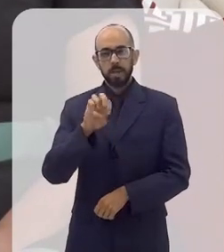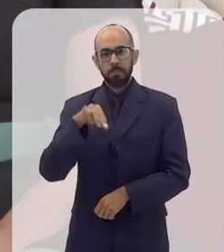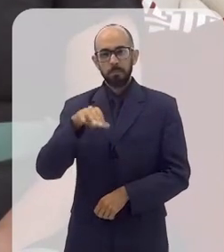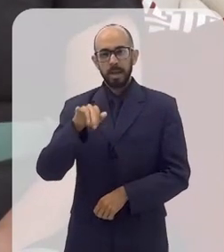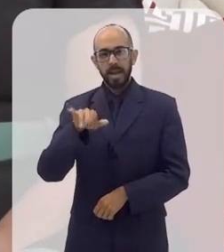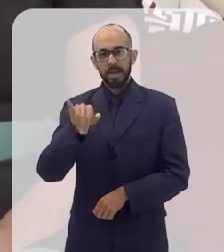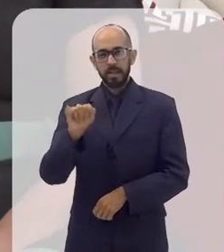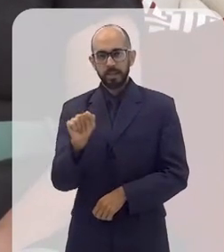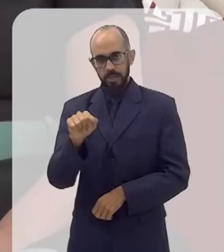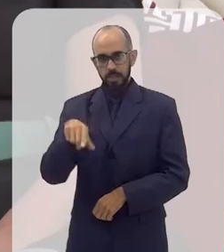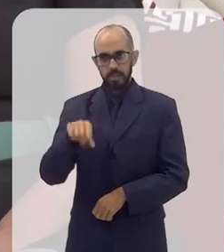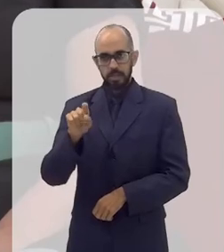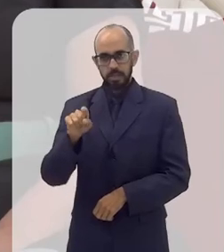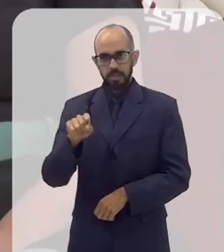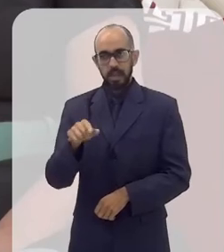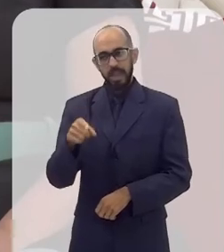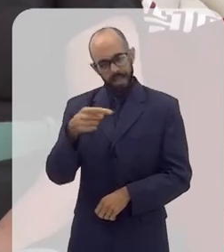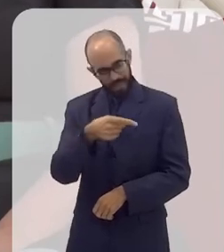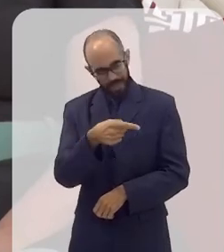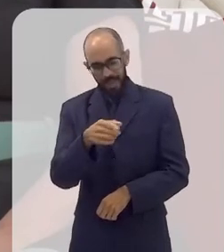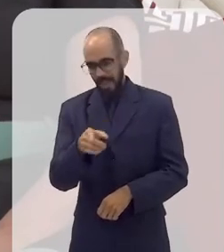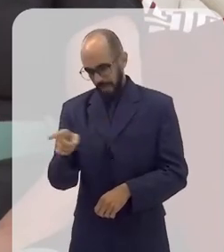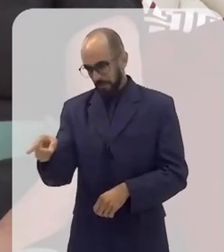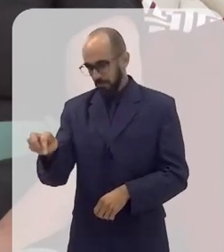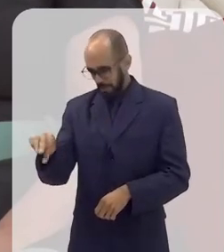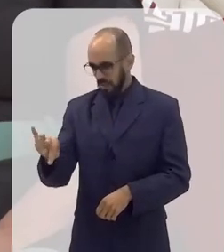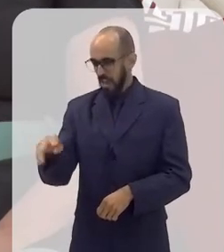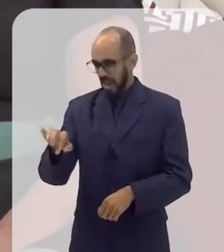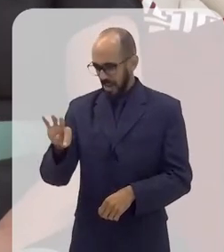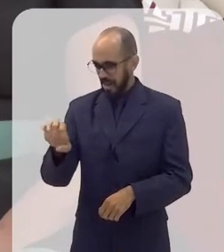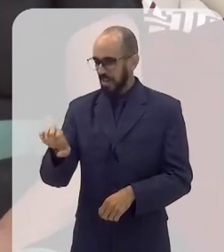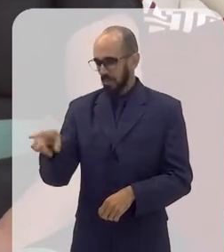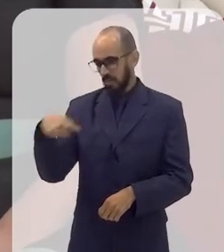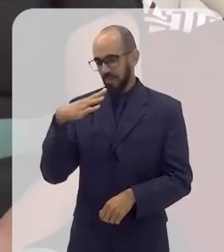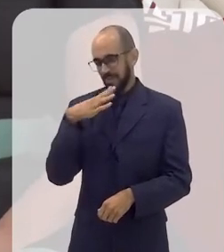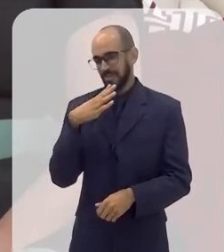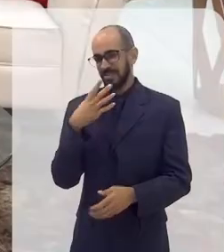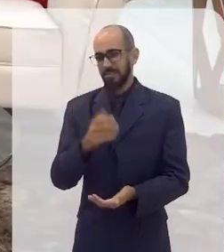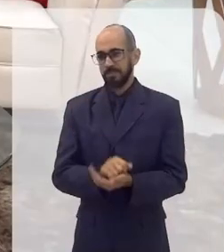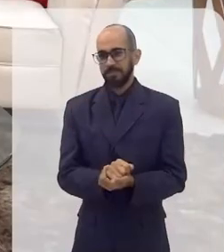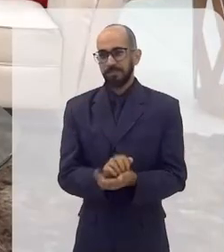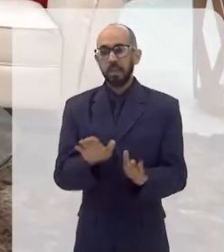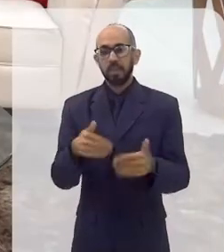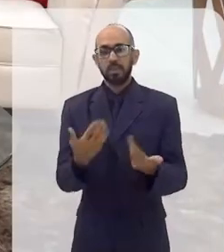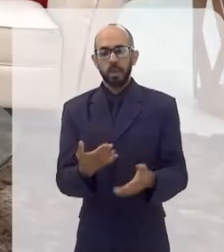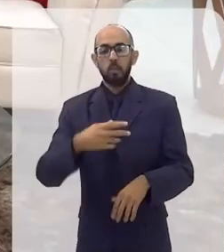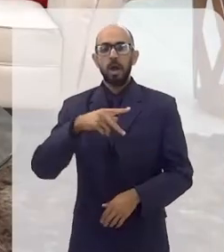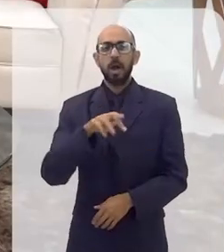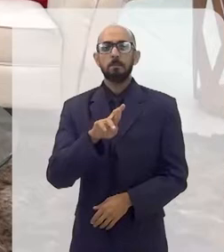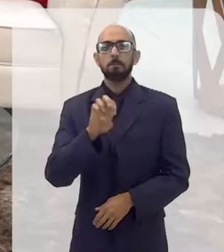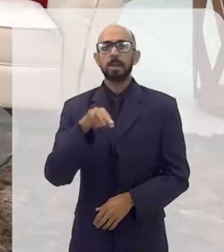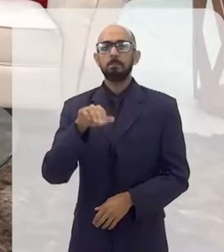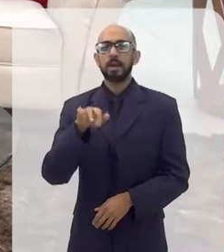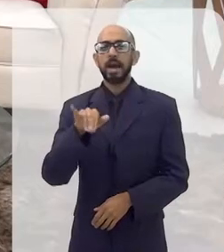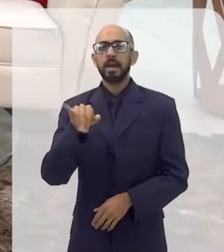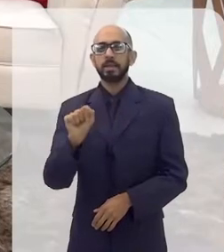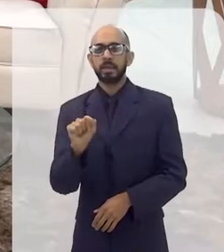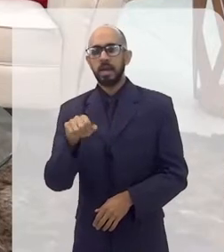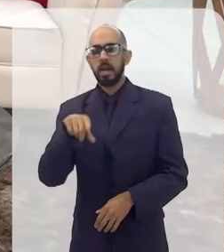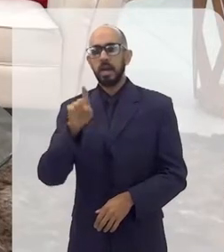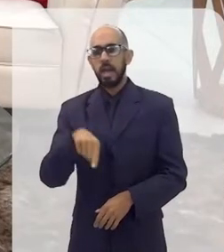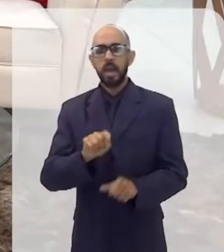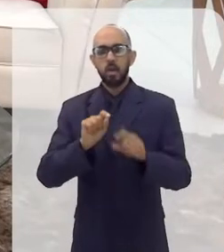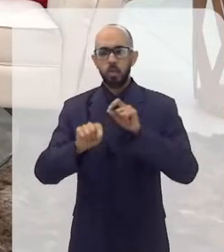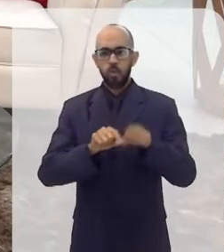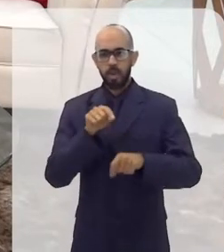presidente da primária numa... organização dessas, possa explicar como funciona um pouco. Então, o que é a organização? Então, existe a organização da primária